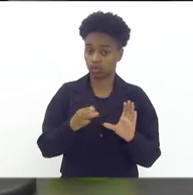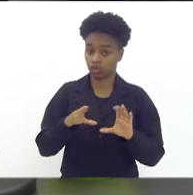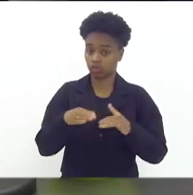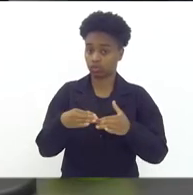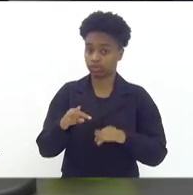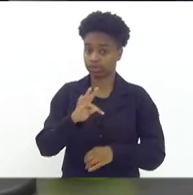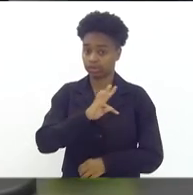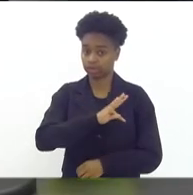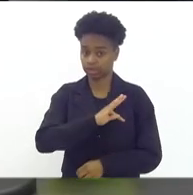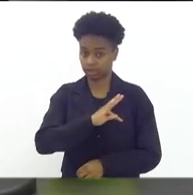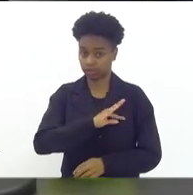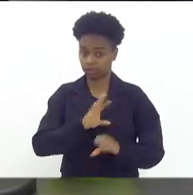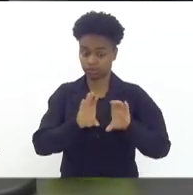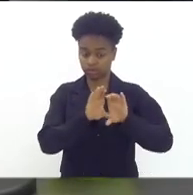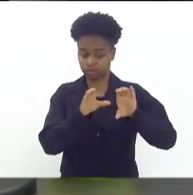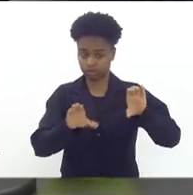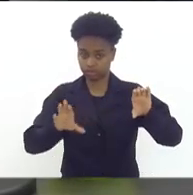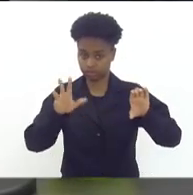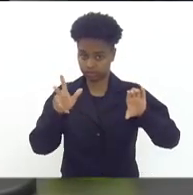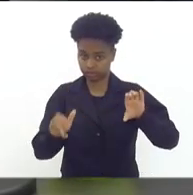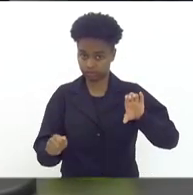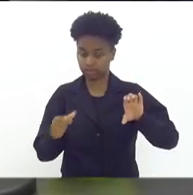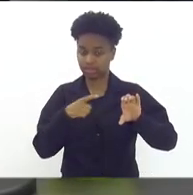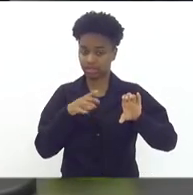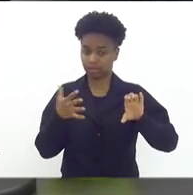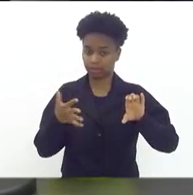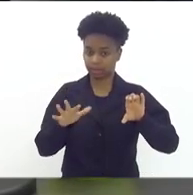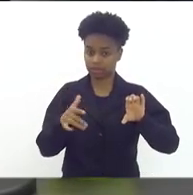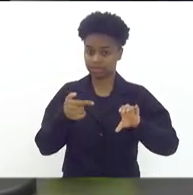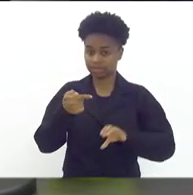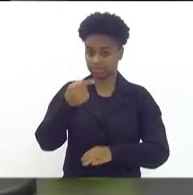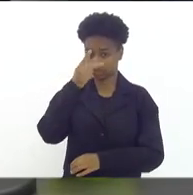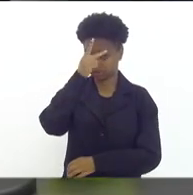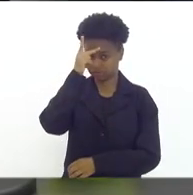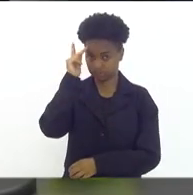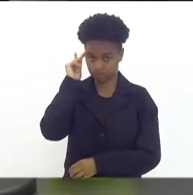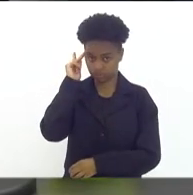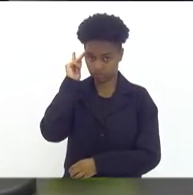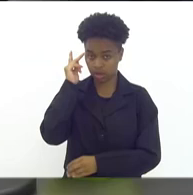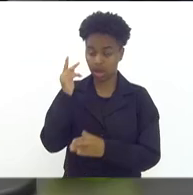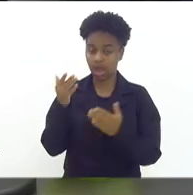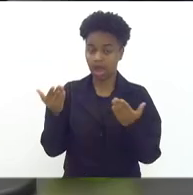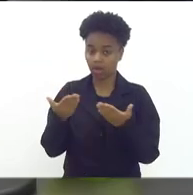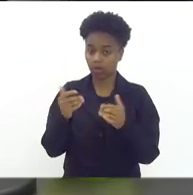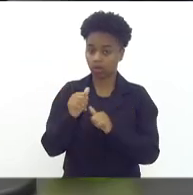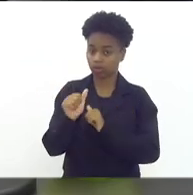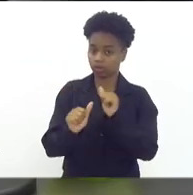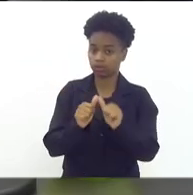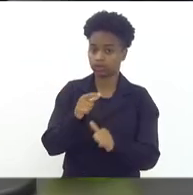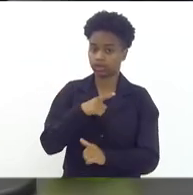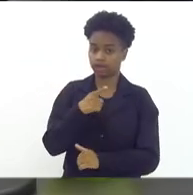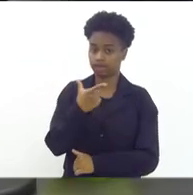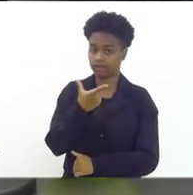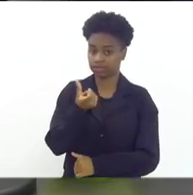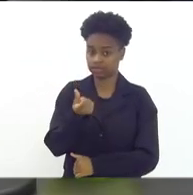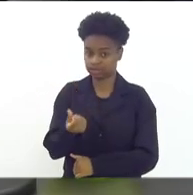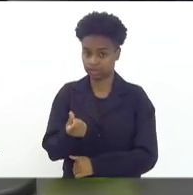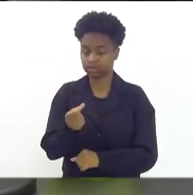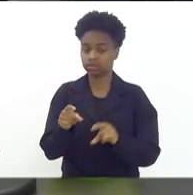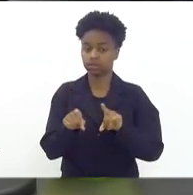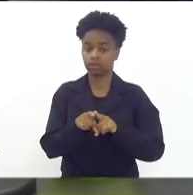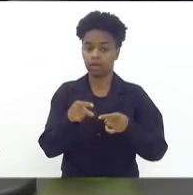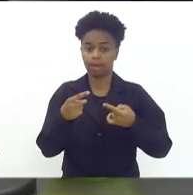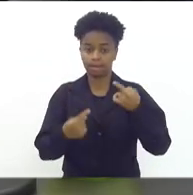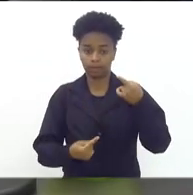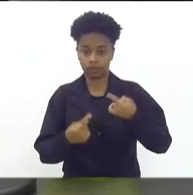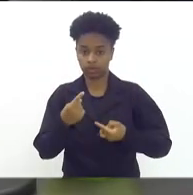saneamento ela saiu de um quadro de aproximadamente sete pessoas para 26 a câmara de política tarifária que